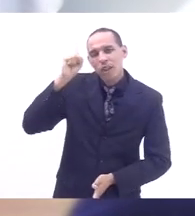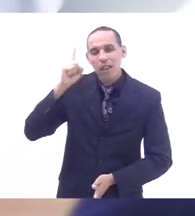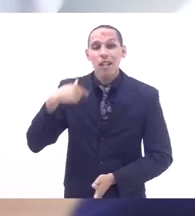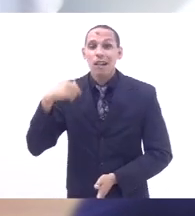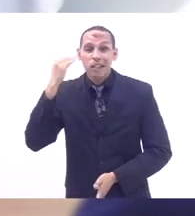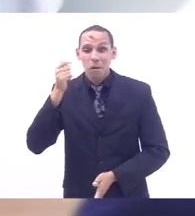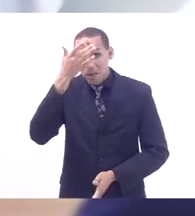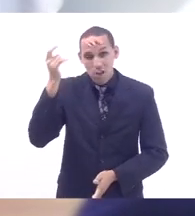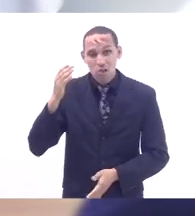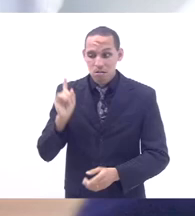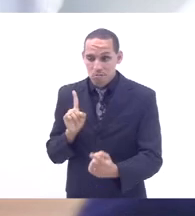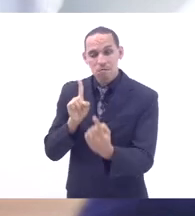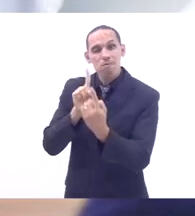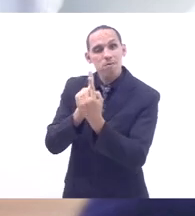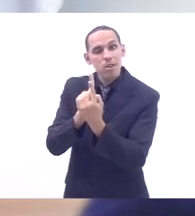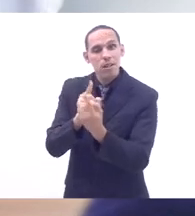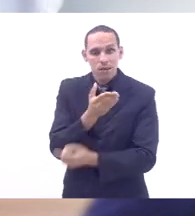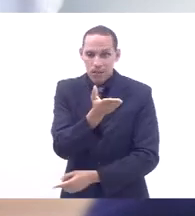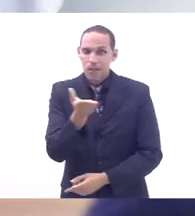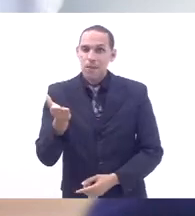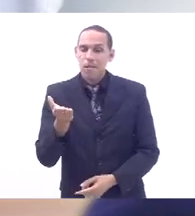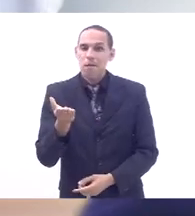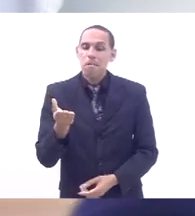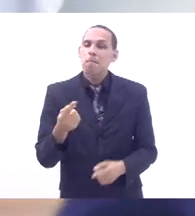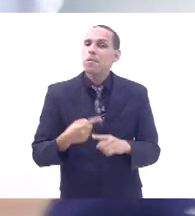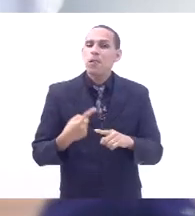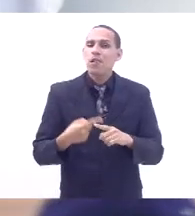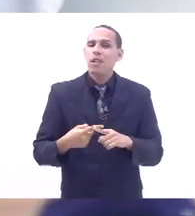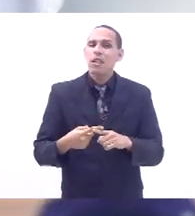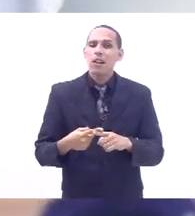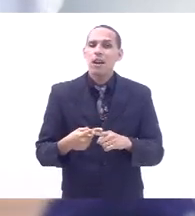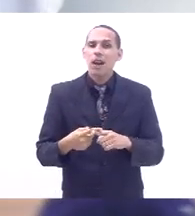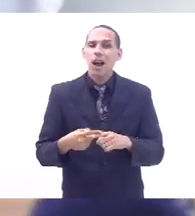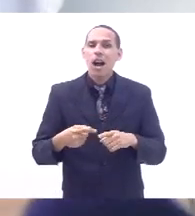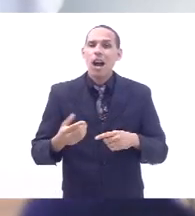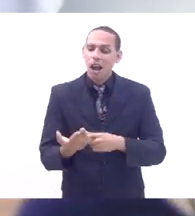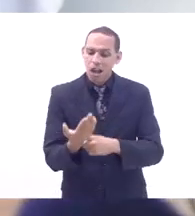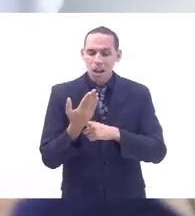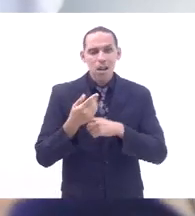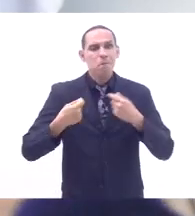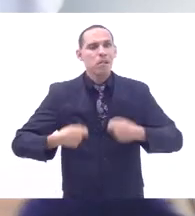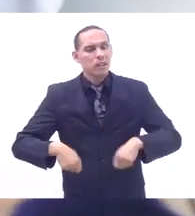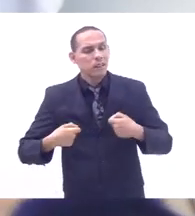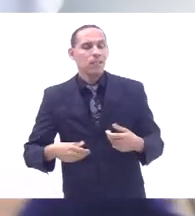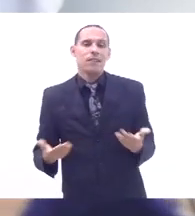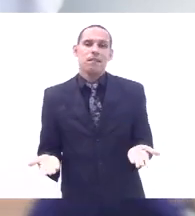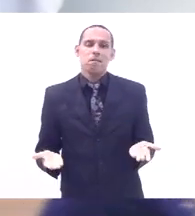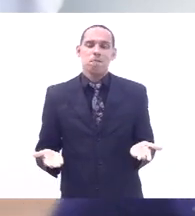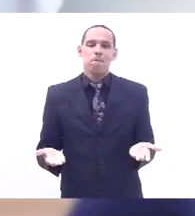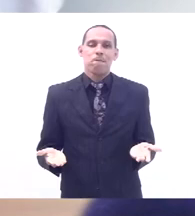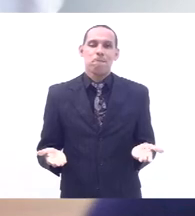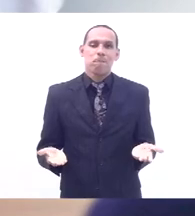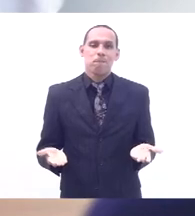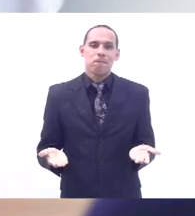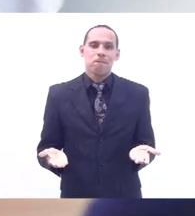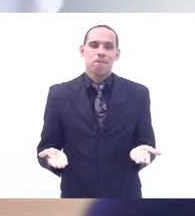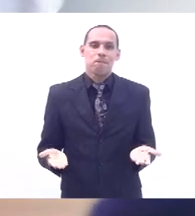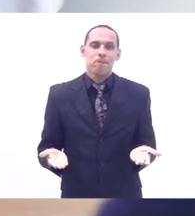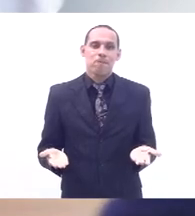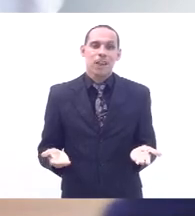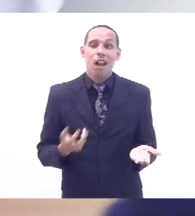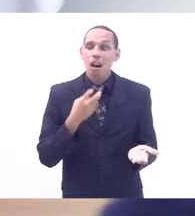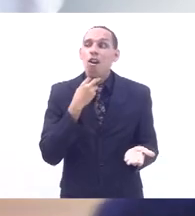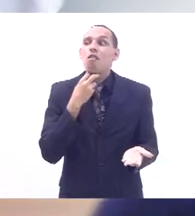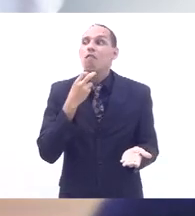né, é porque a pessoa precisa mesmo, ela precisa de uma